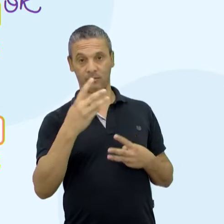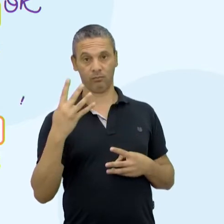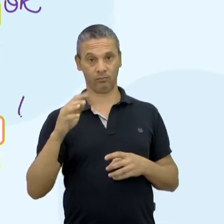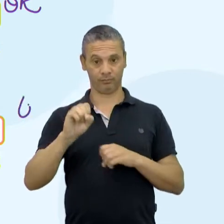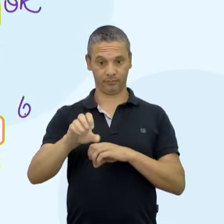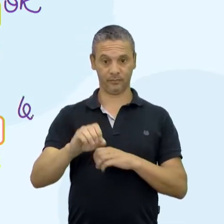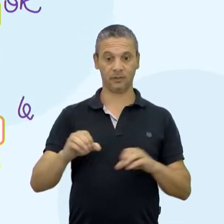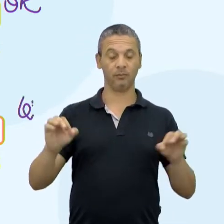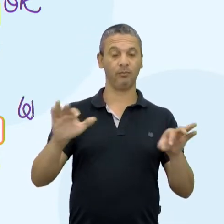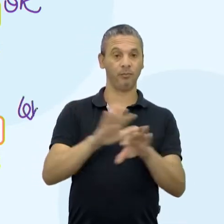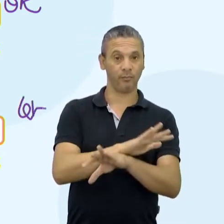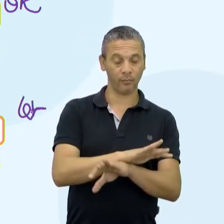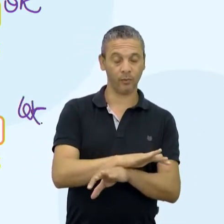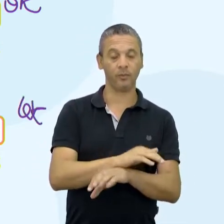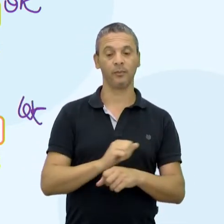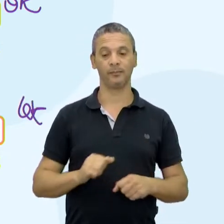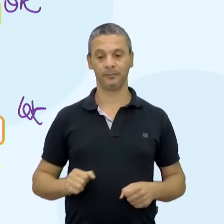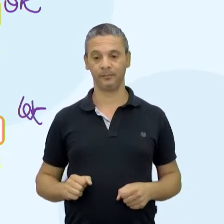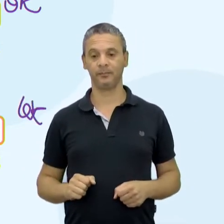esse.